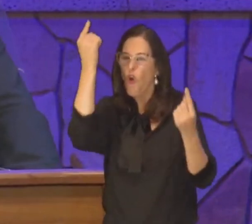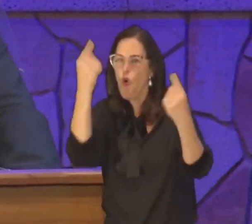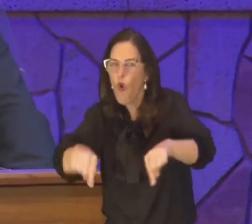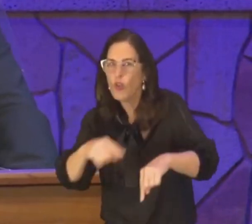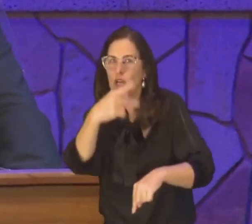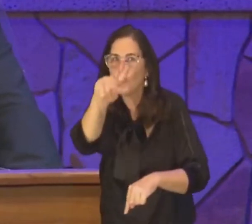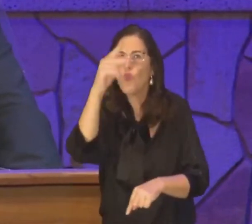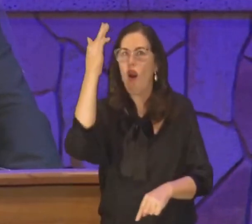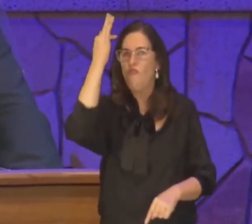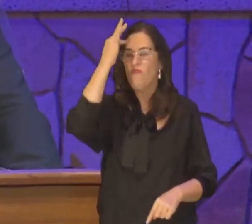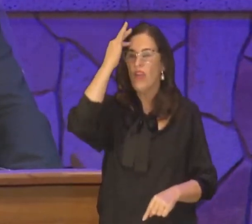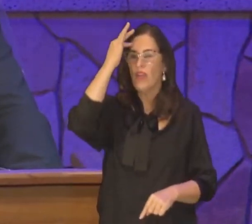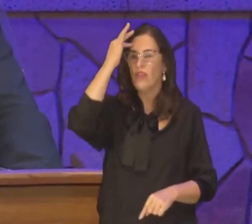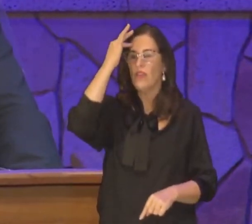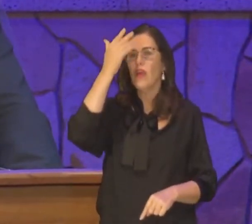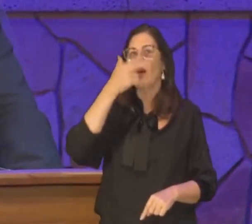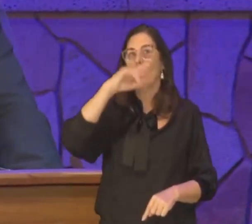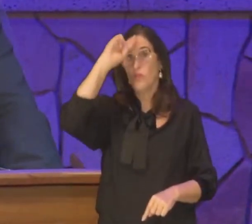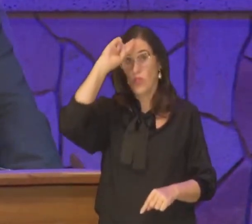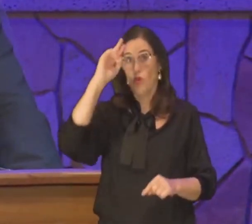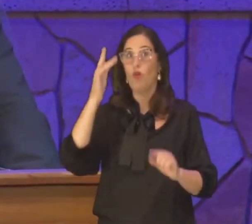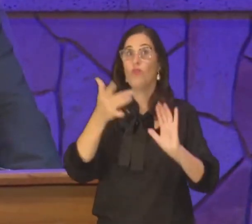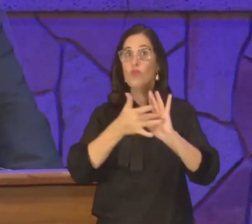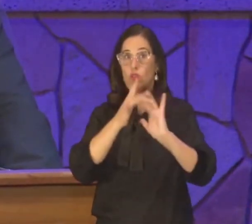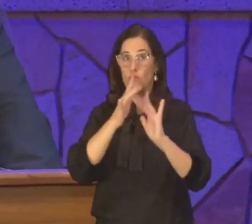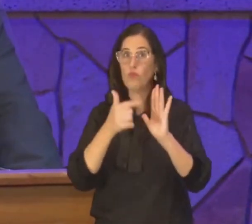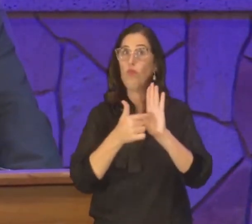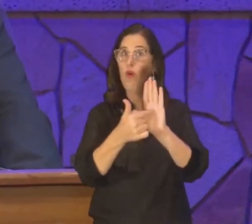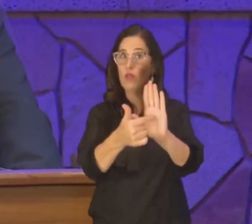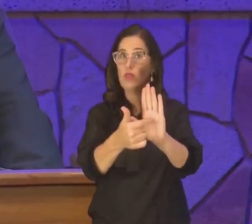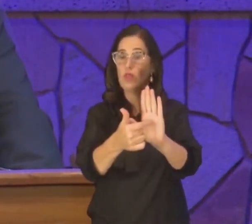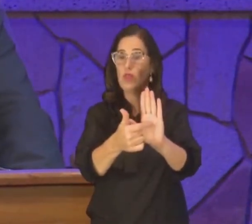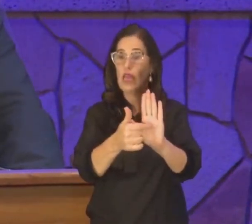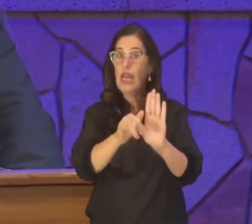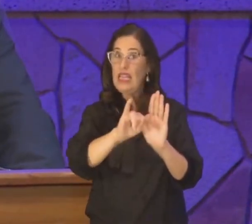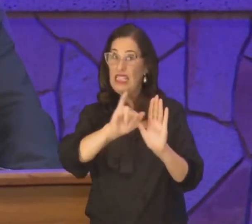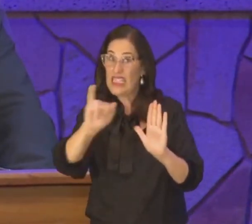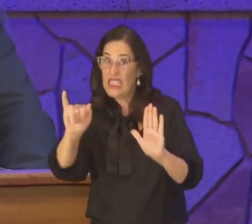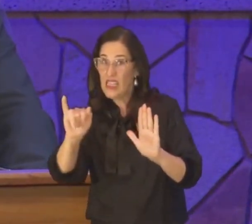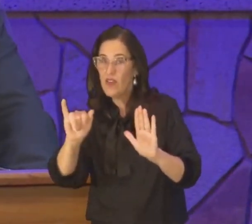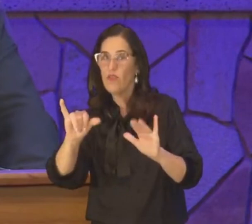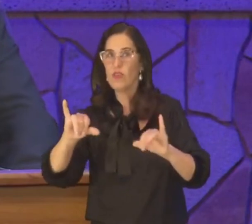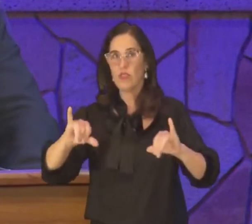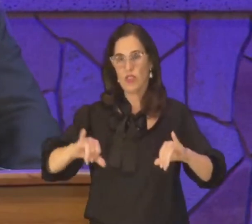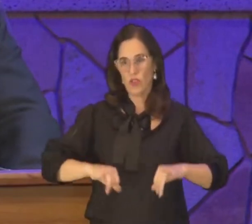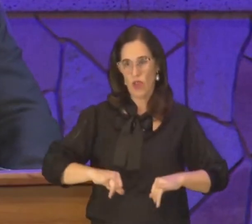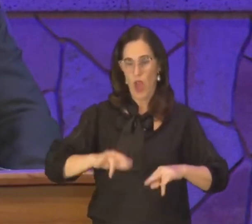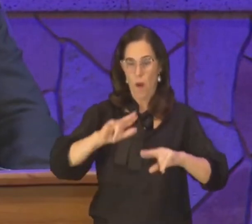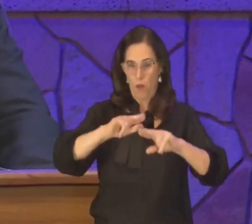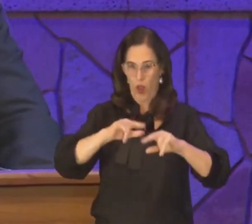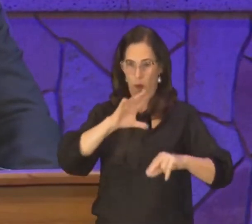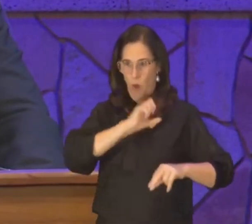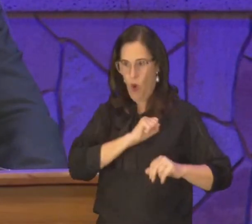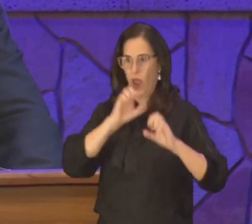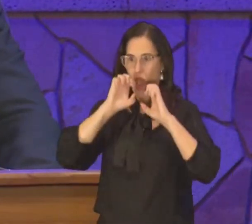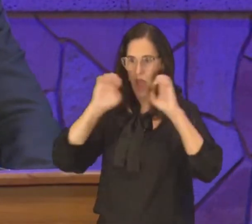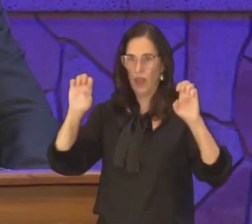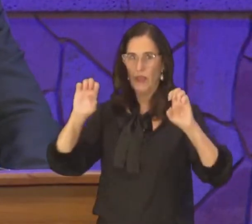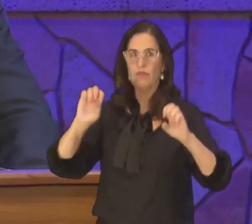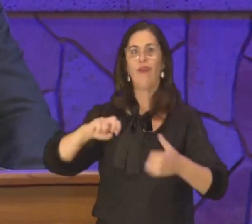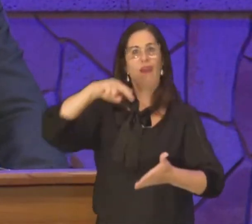fé. O Senhor Jesus nos mostra aqui: se assim você sofre por amor ao Evangelho,